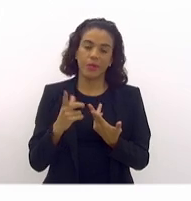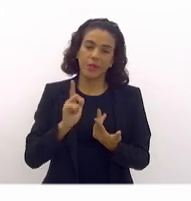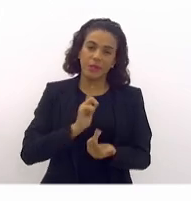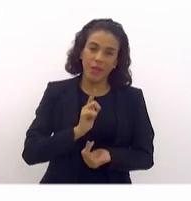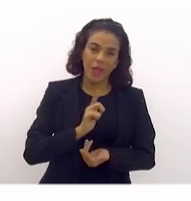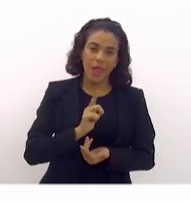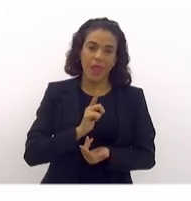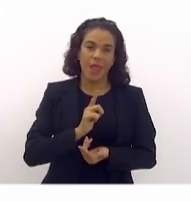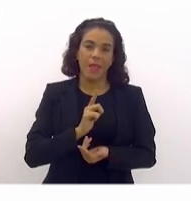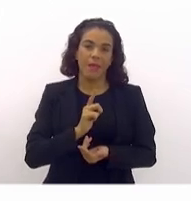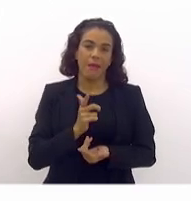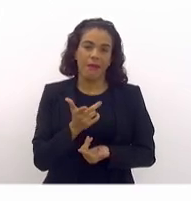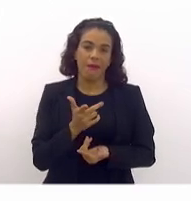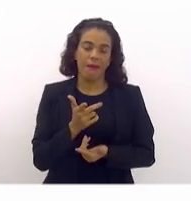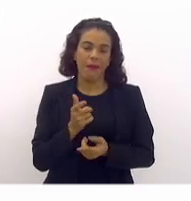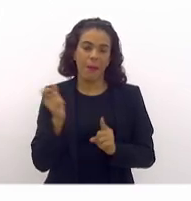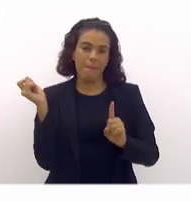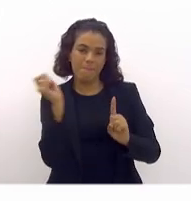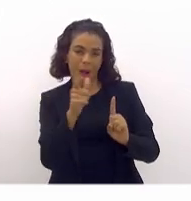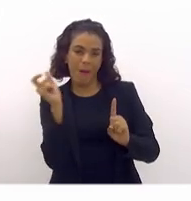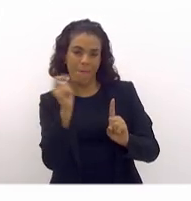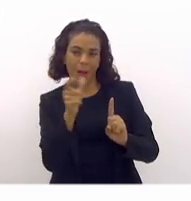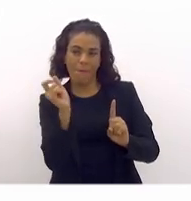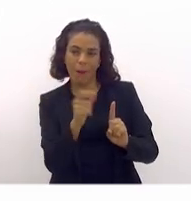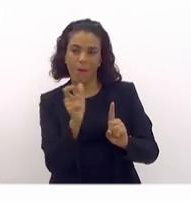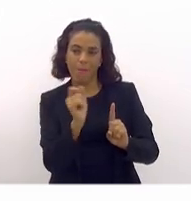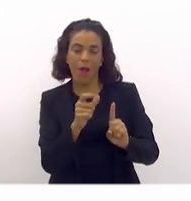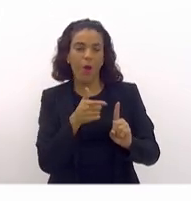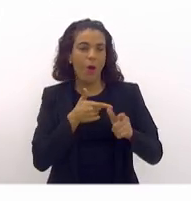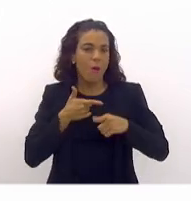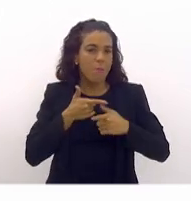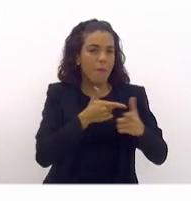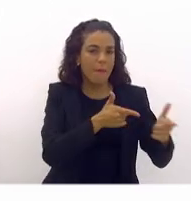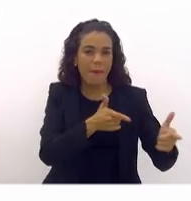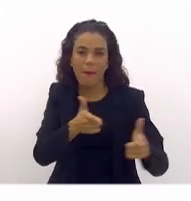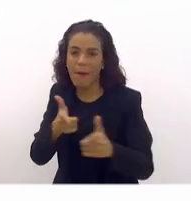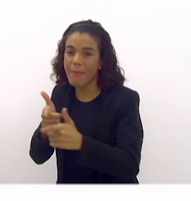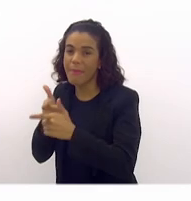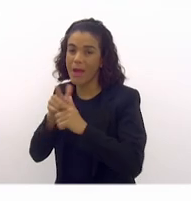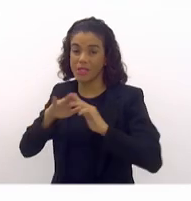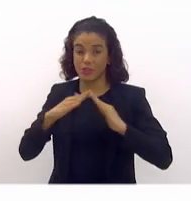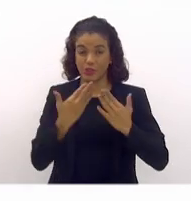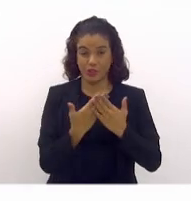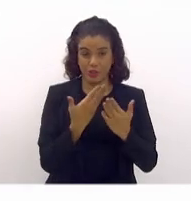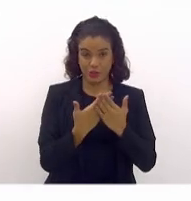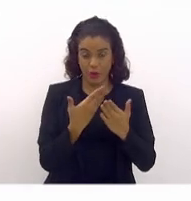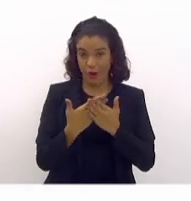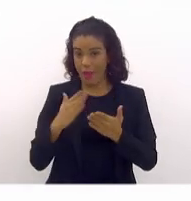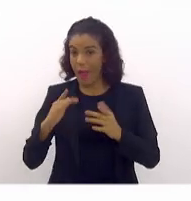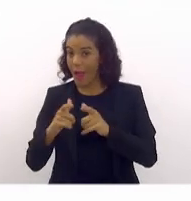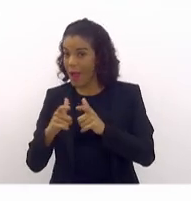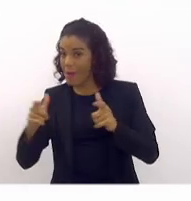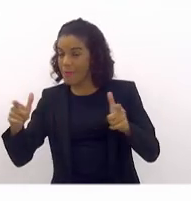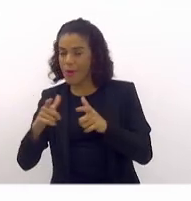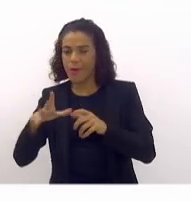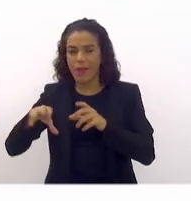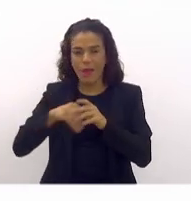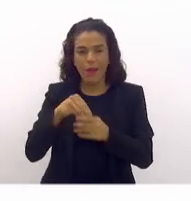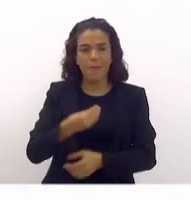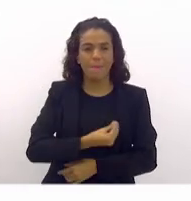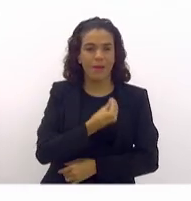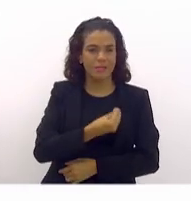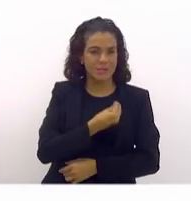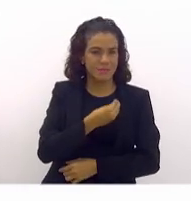envolveram atacantes, né, contra as escolas, e todos eles participavam, a maioria deles participavam